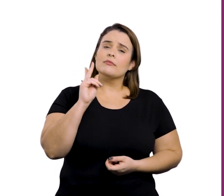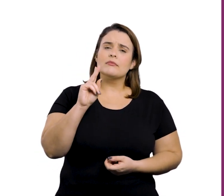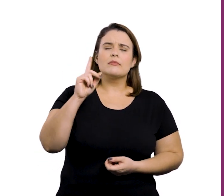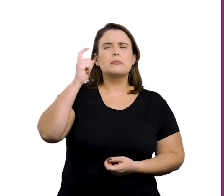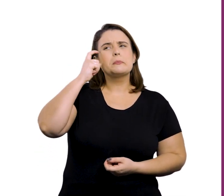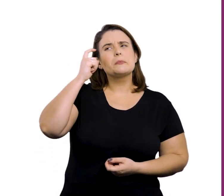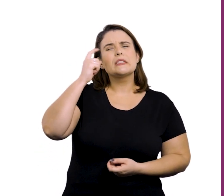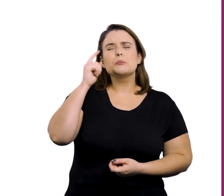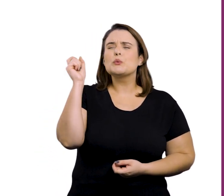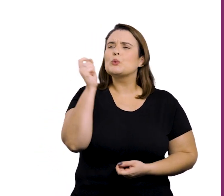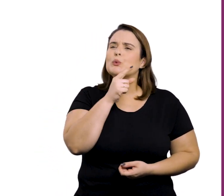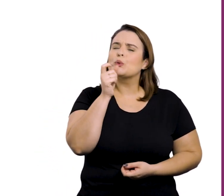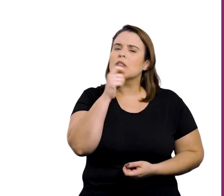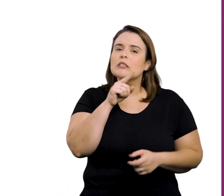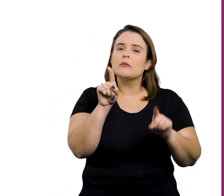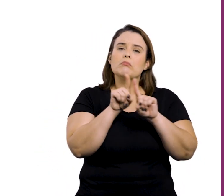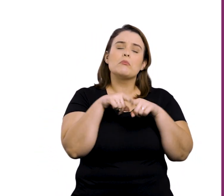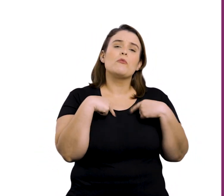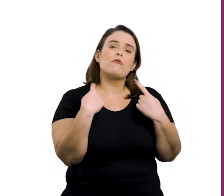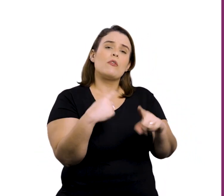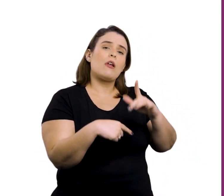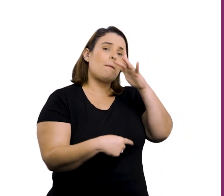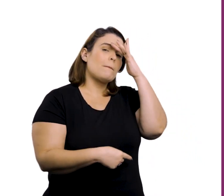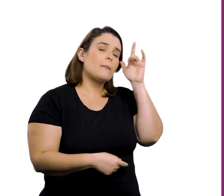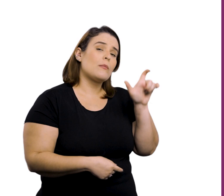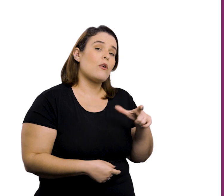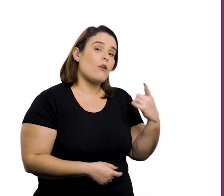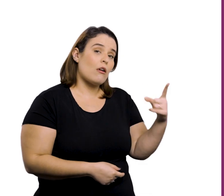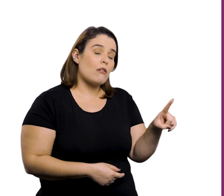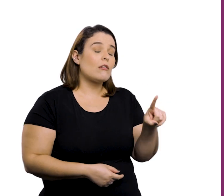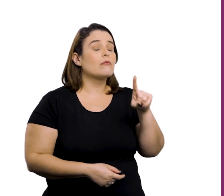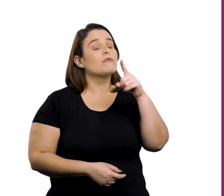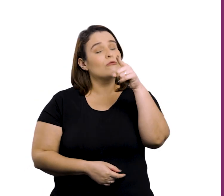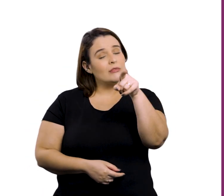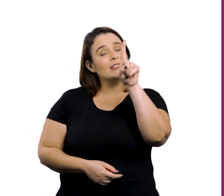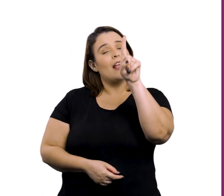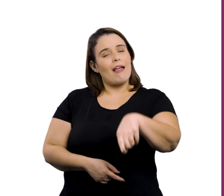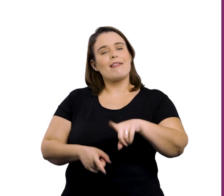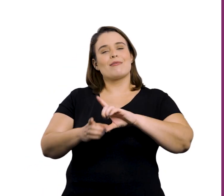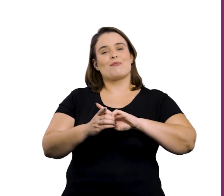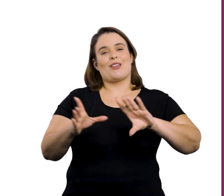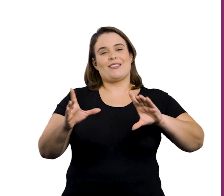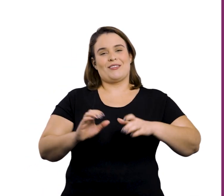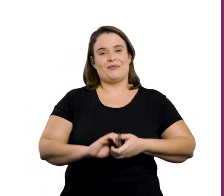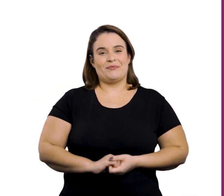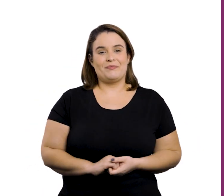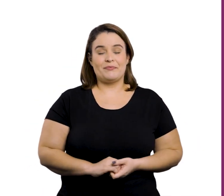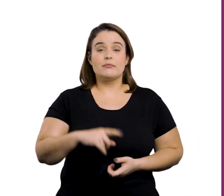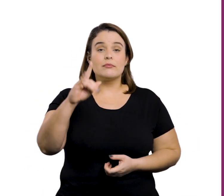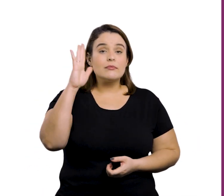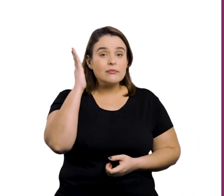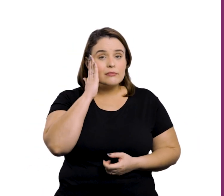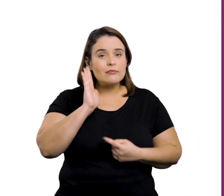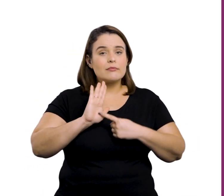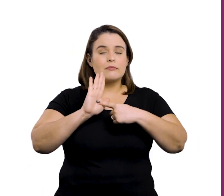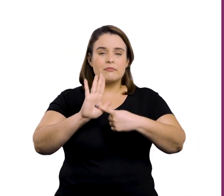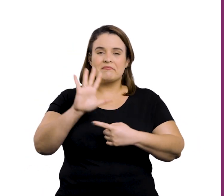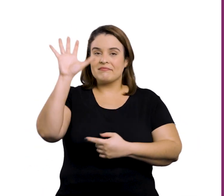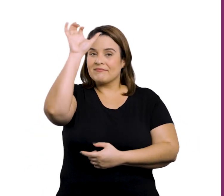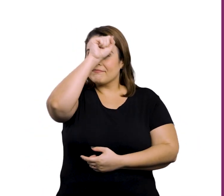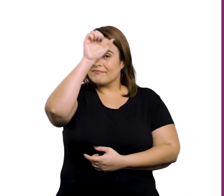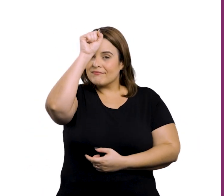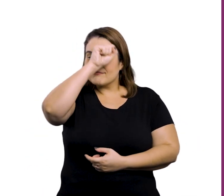sempre desenvolver um pensamento crítico e provocá-lo nas outras pessoas, você é uma pessoa democrática. Se sabe